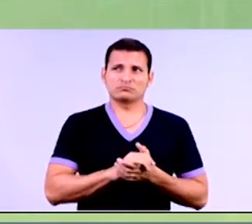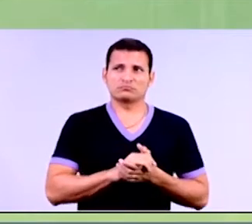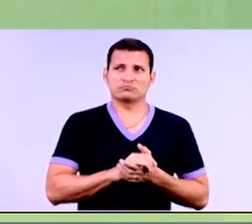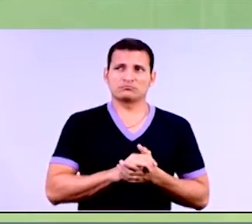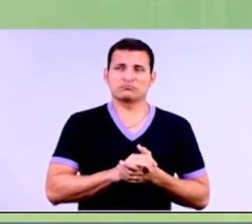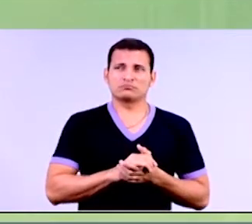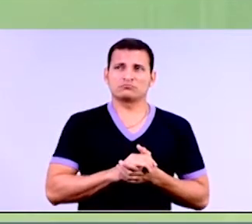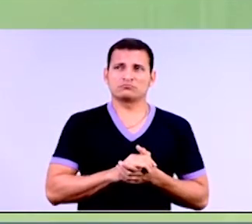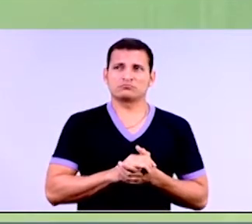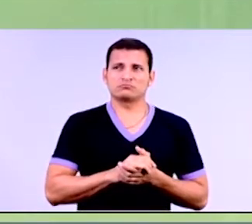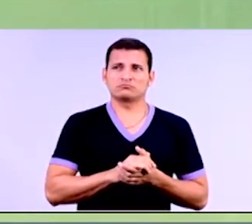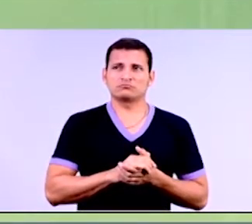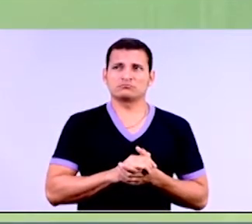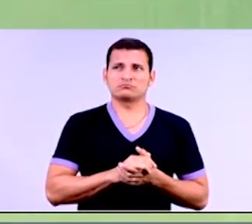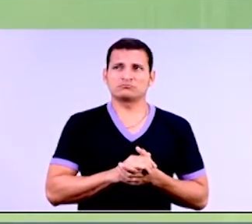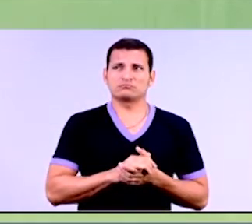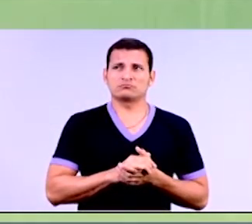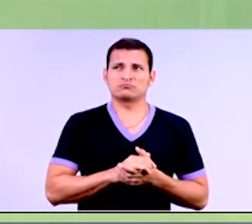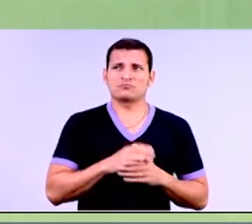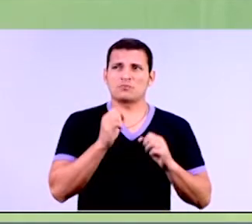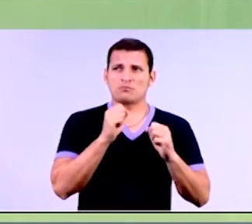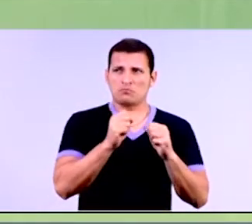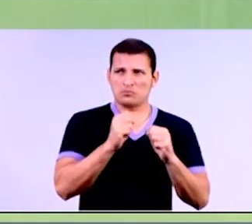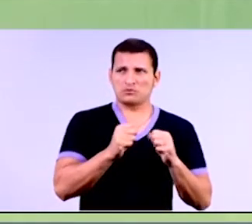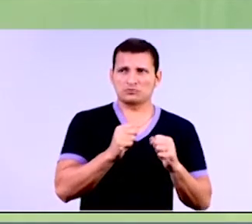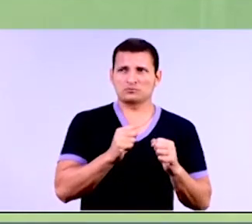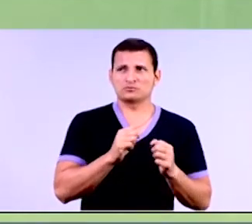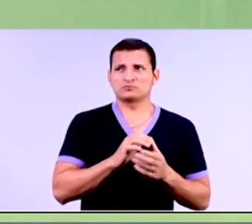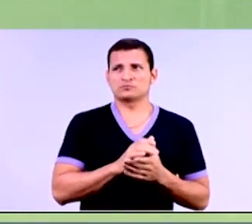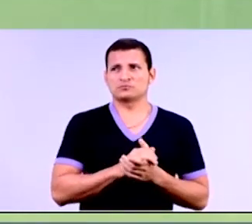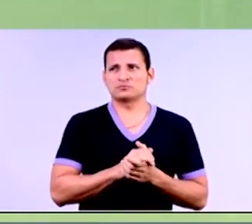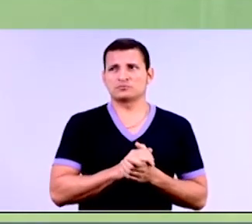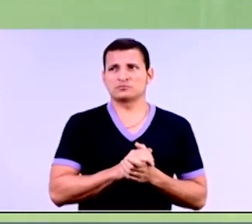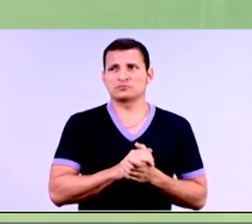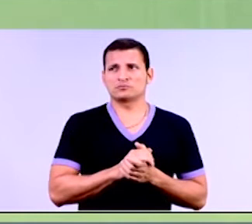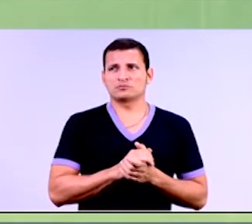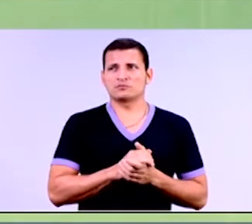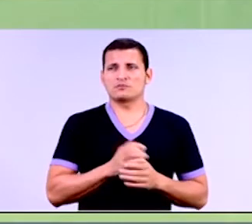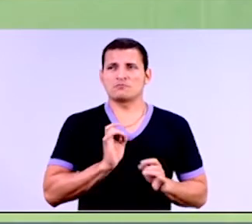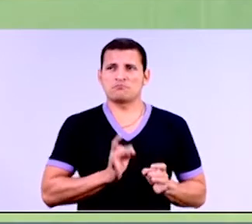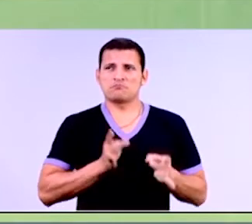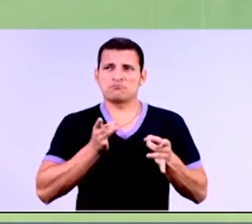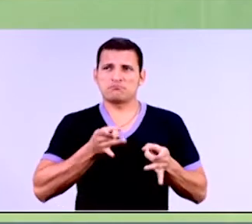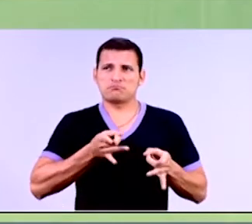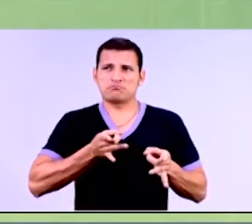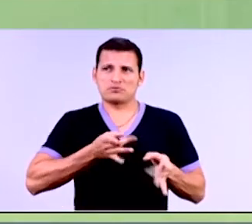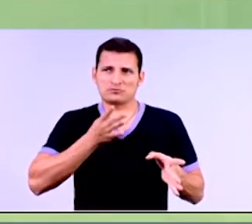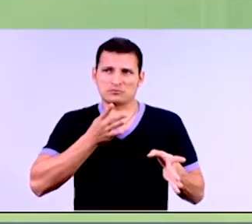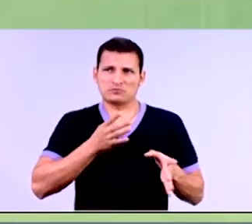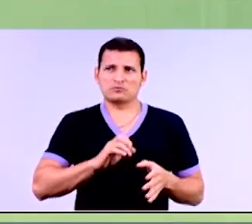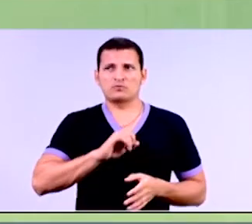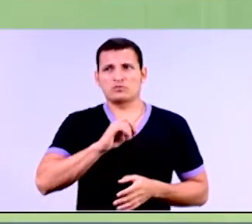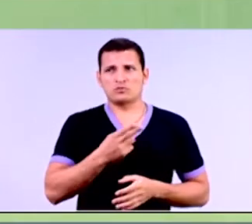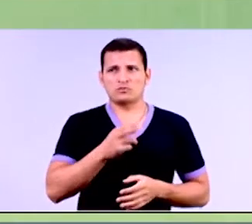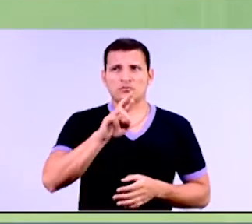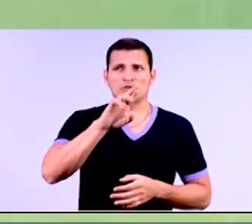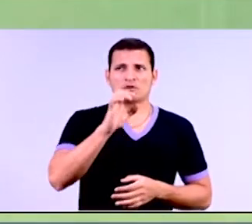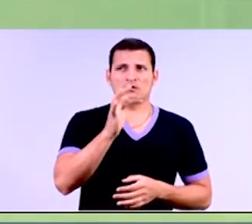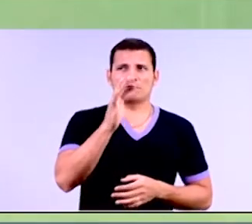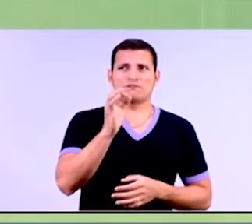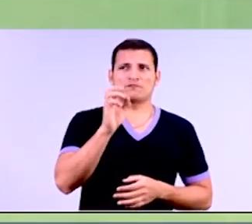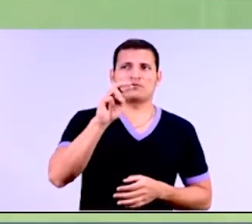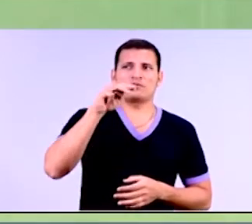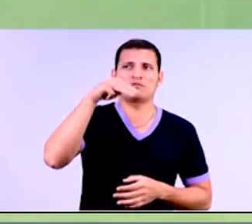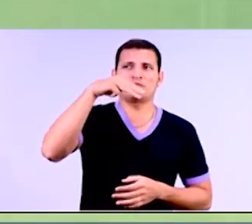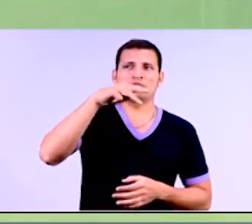hipóteses levantadas poderão ser confirmadas, poderão ser abandonadas ou reformuladas.